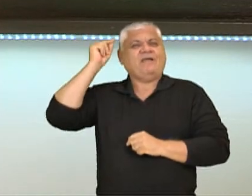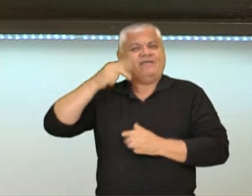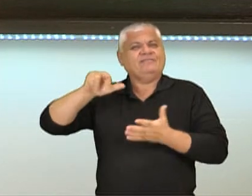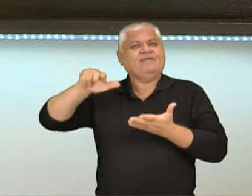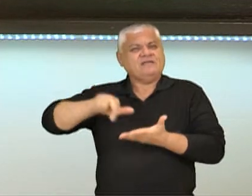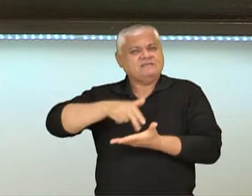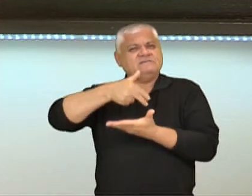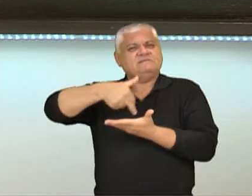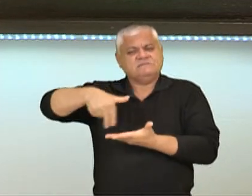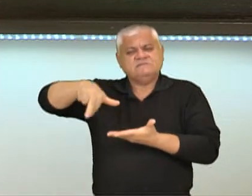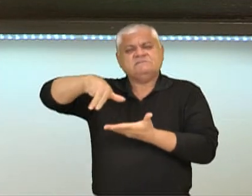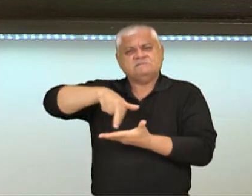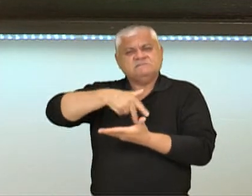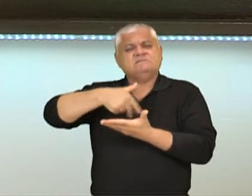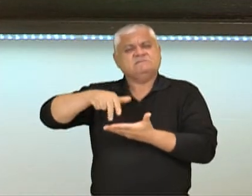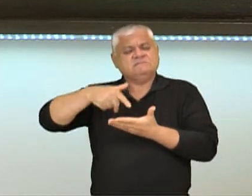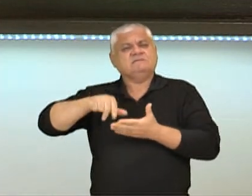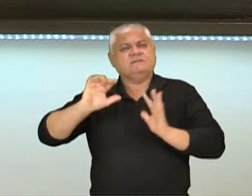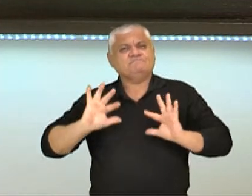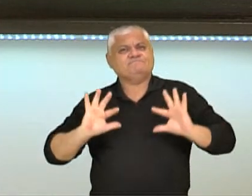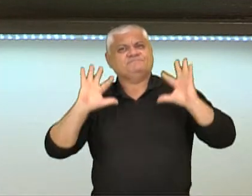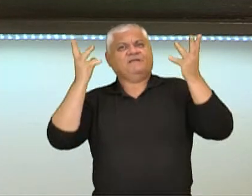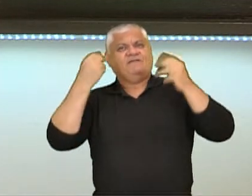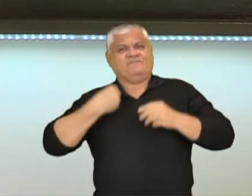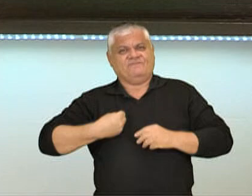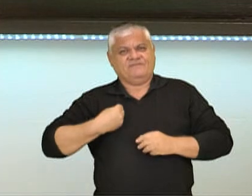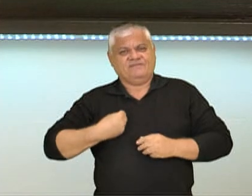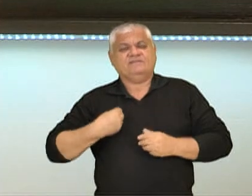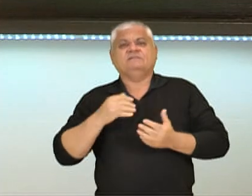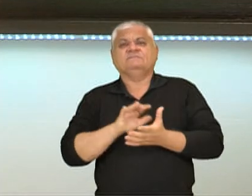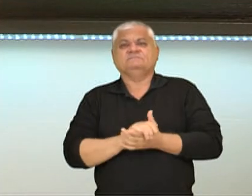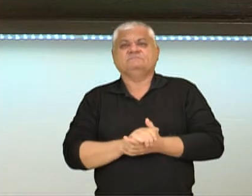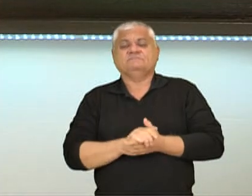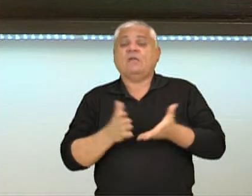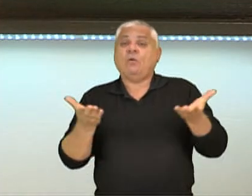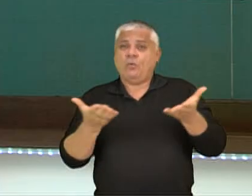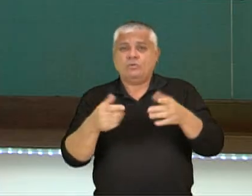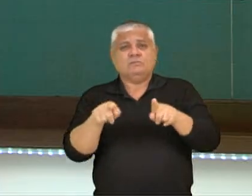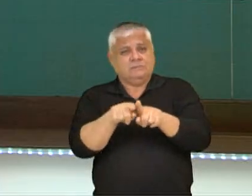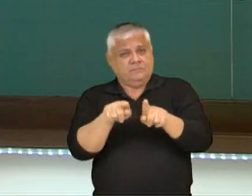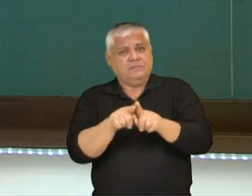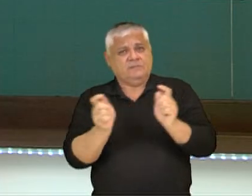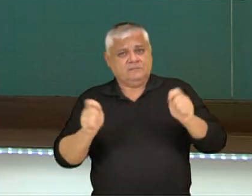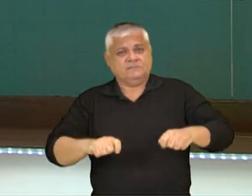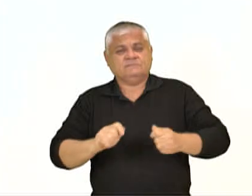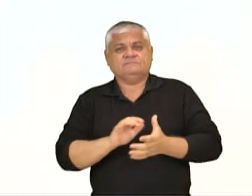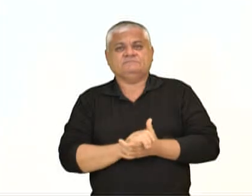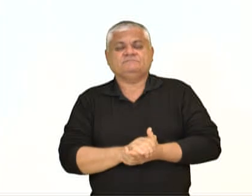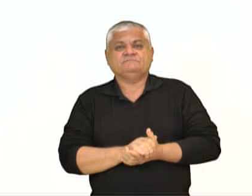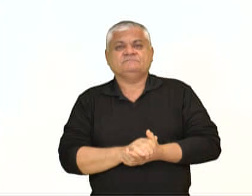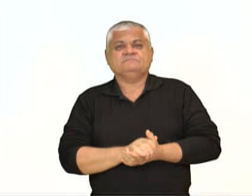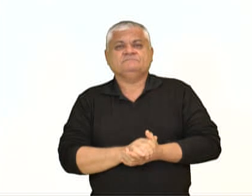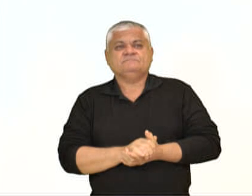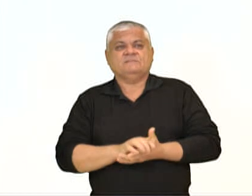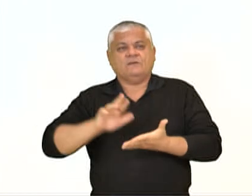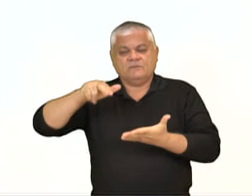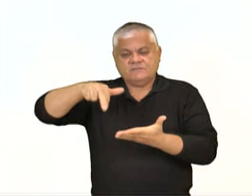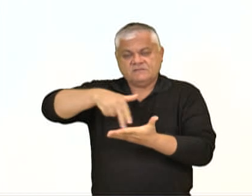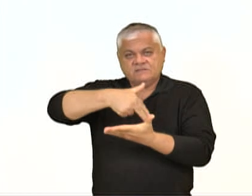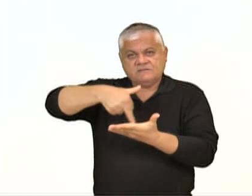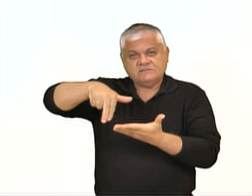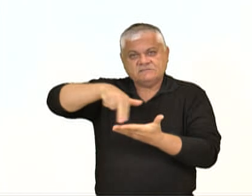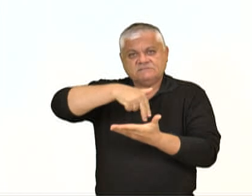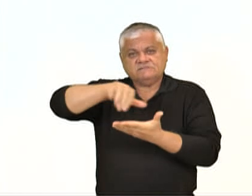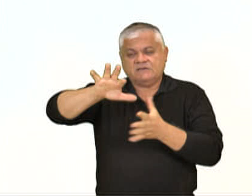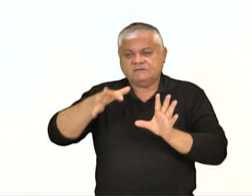momentos solenes, né? Comemoravam a sua vida e a sua existência. Hoje em dia também a gente faz isso. Dançar era